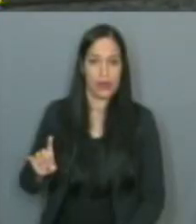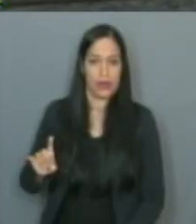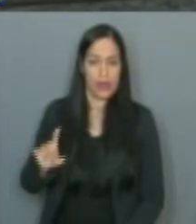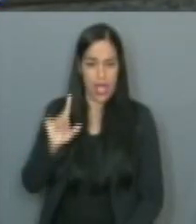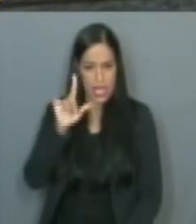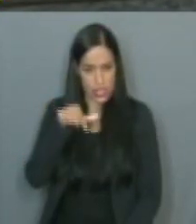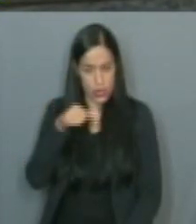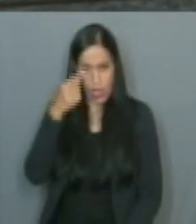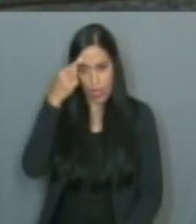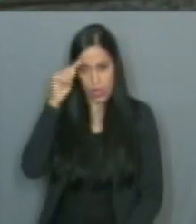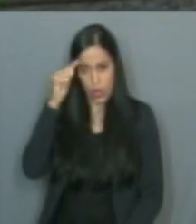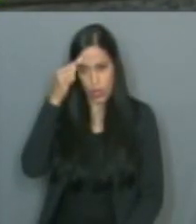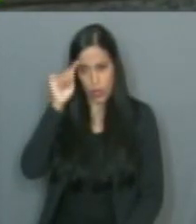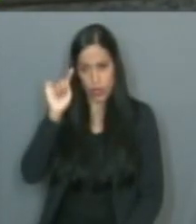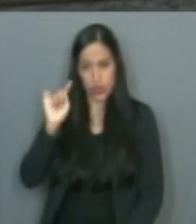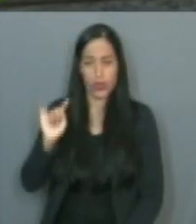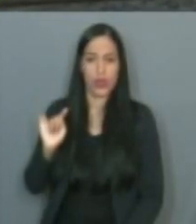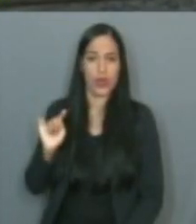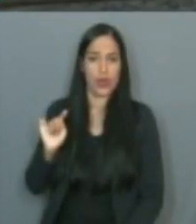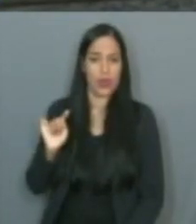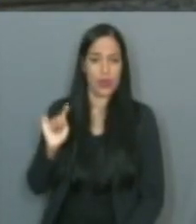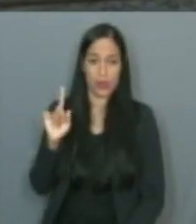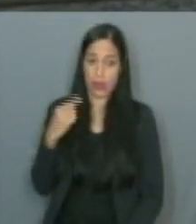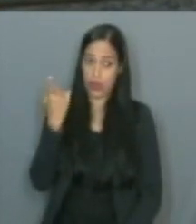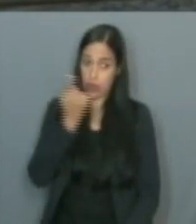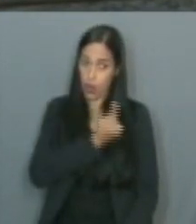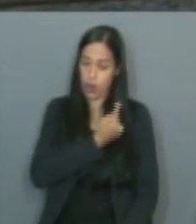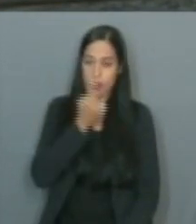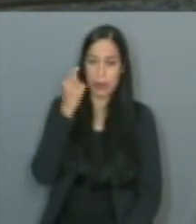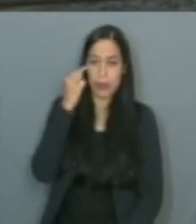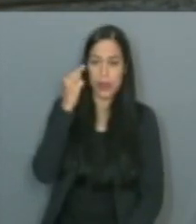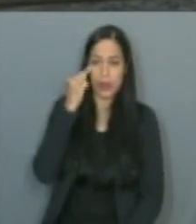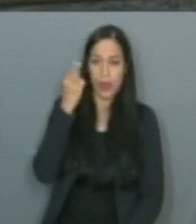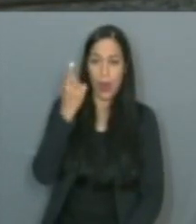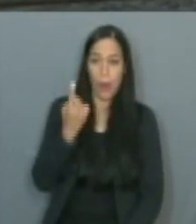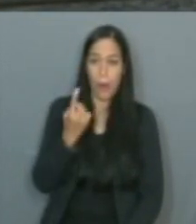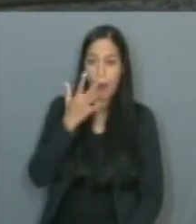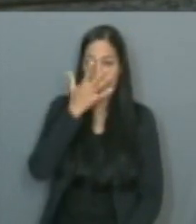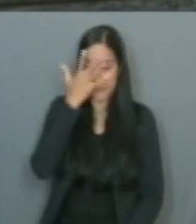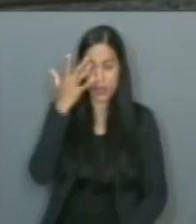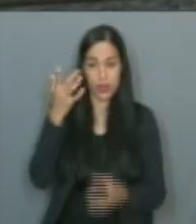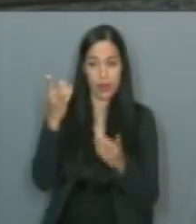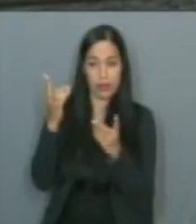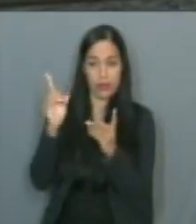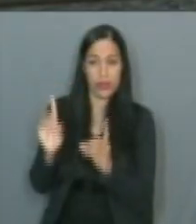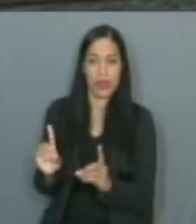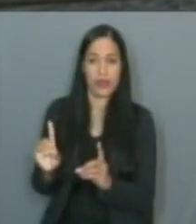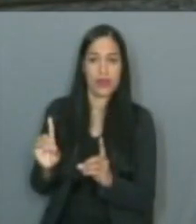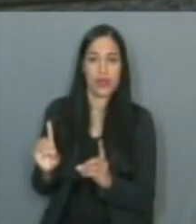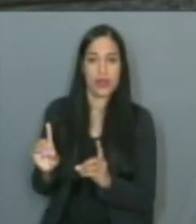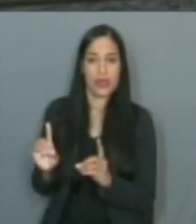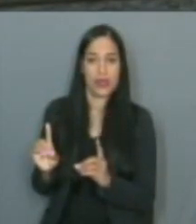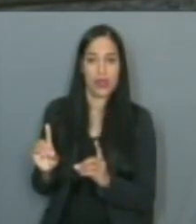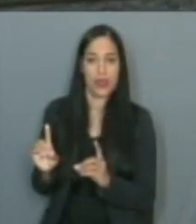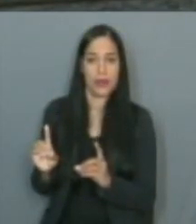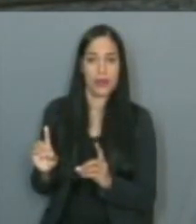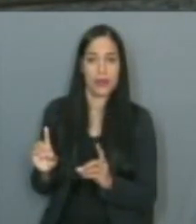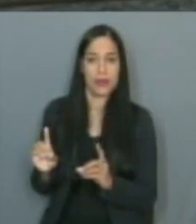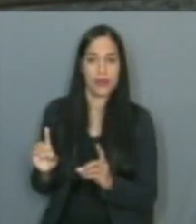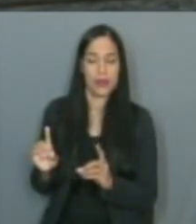viés ideológico. A gente pensar que uma pessoa PCD não deva